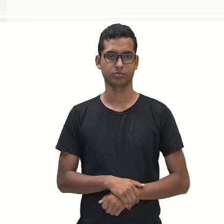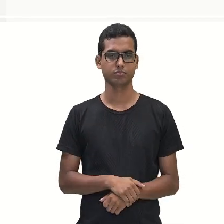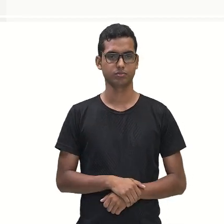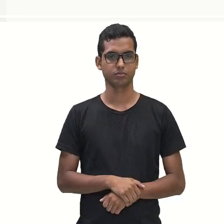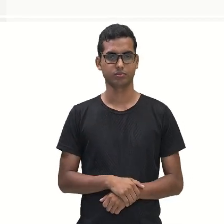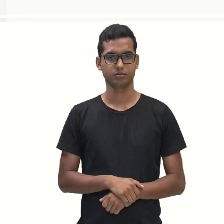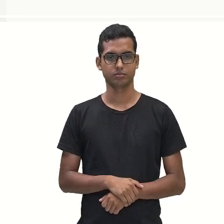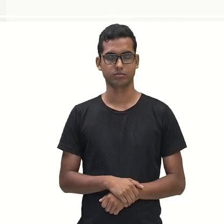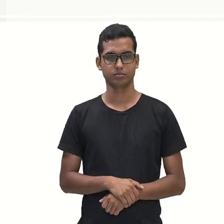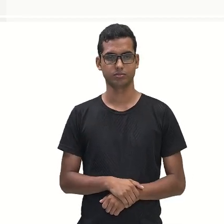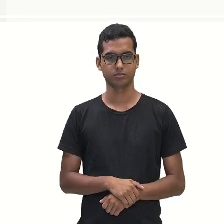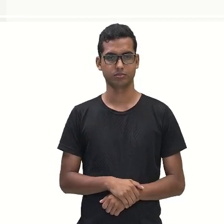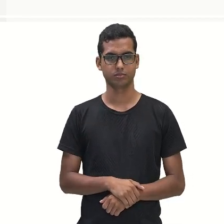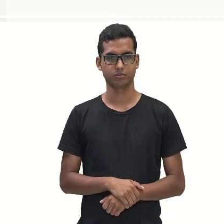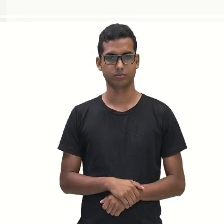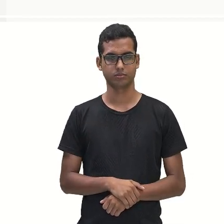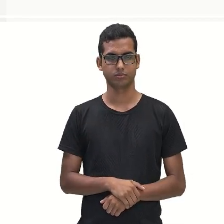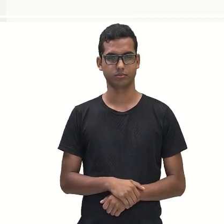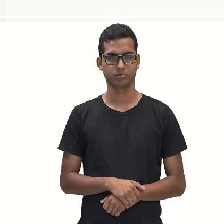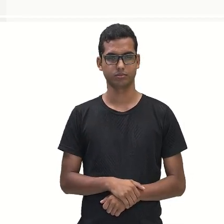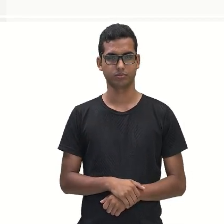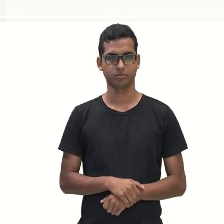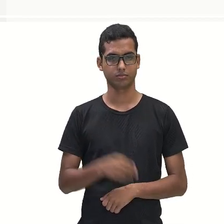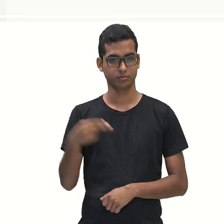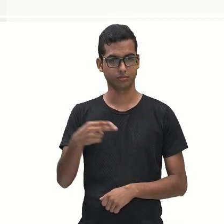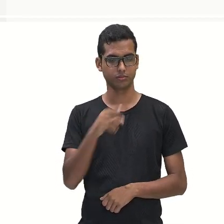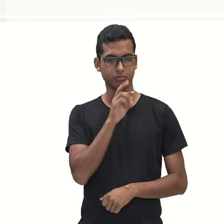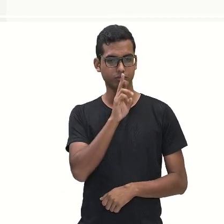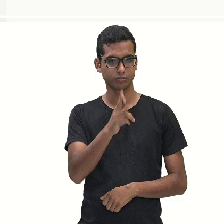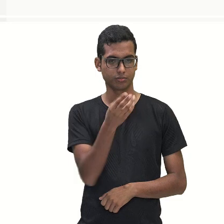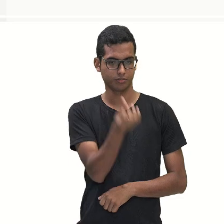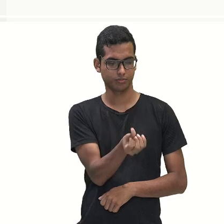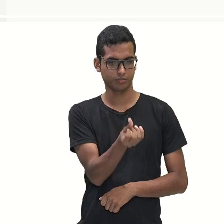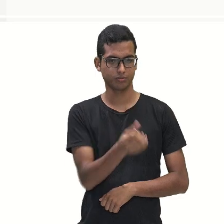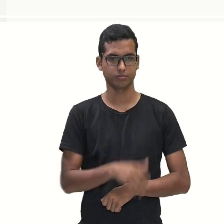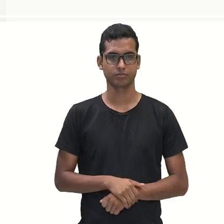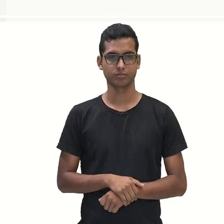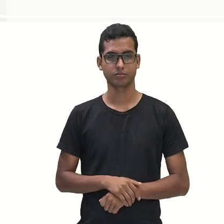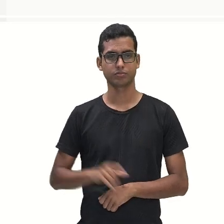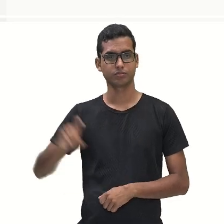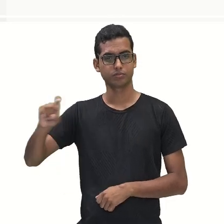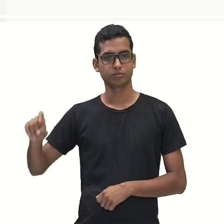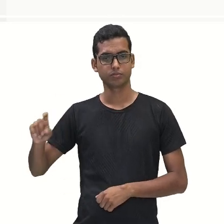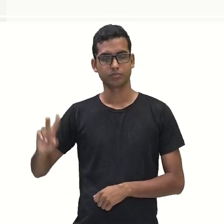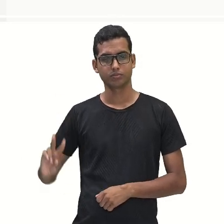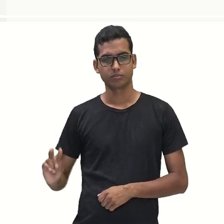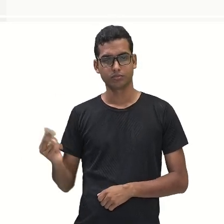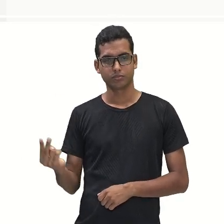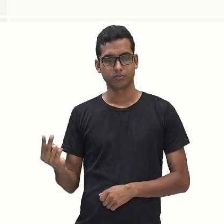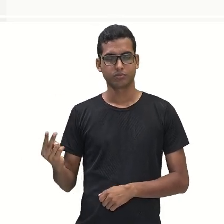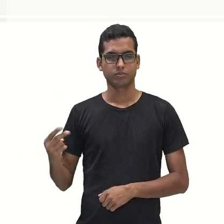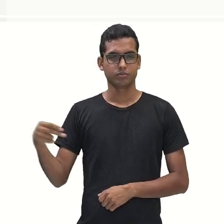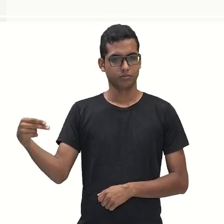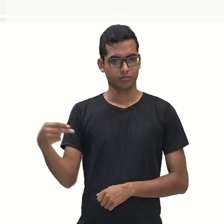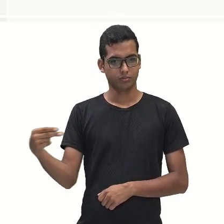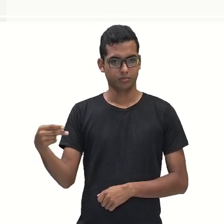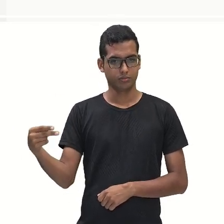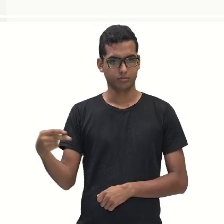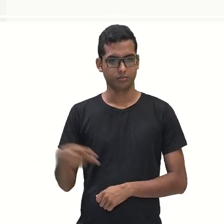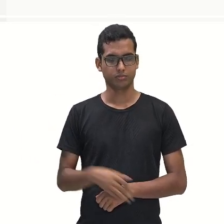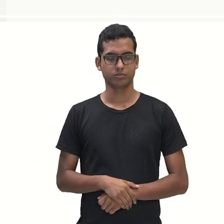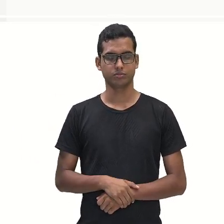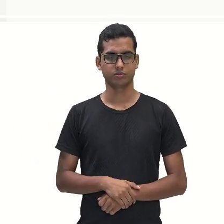seja, 1 mais 11 vai dar 12, dividido por 2, 6. E o x duas linhas, que